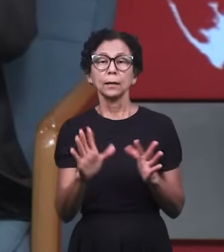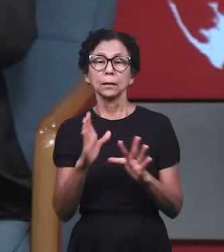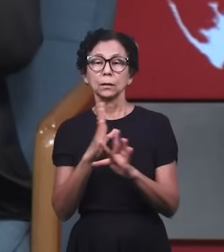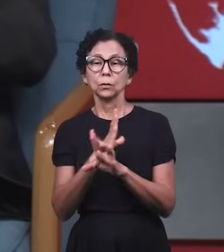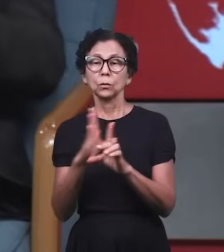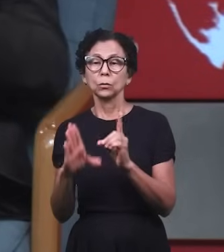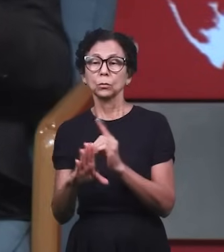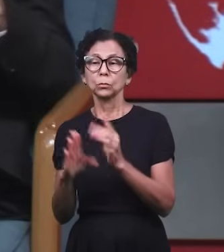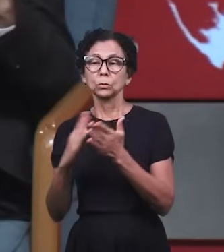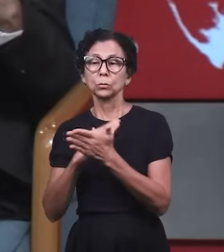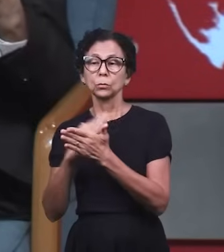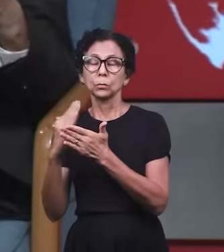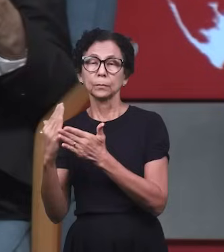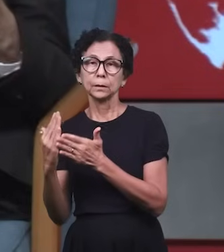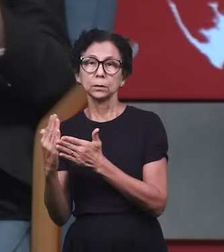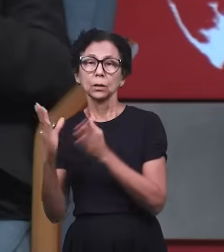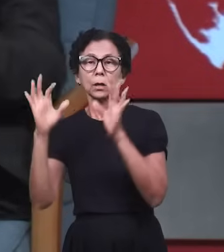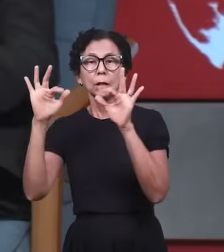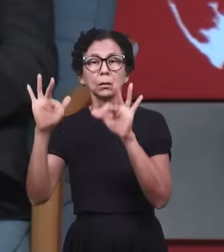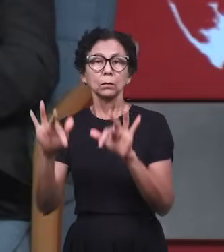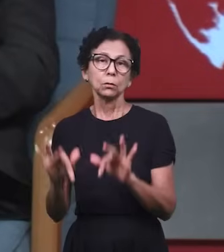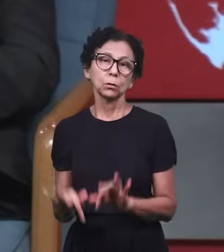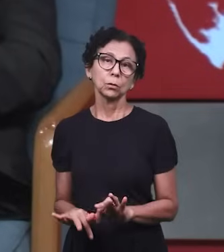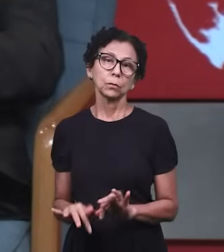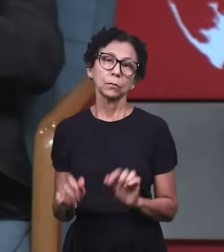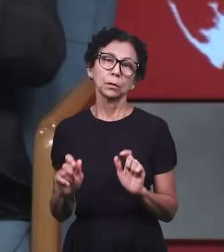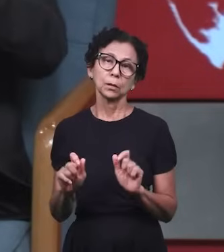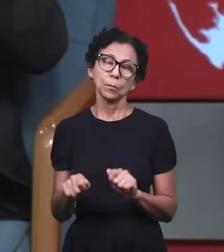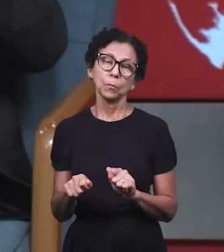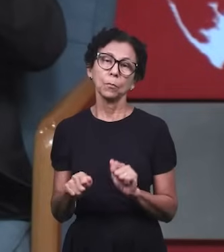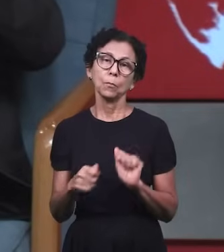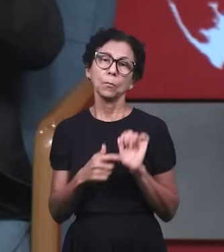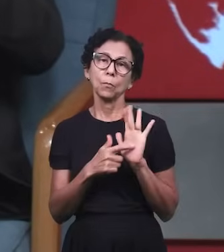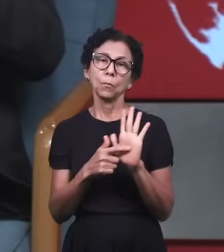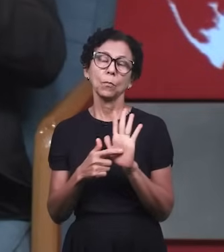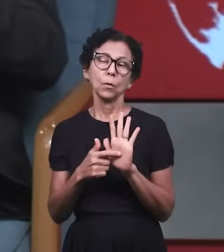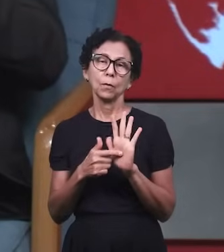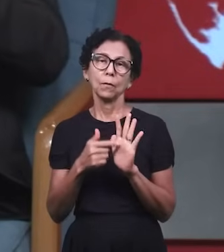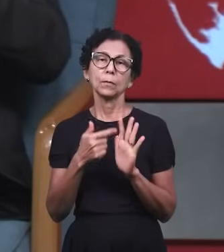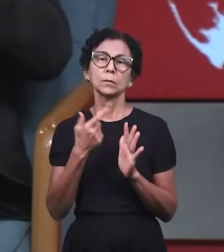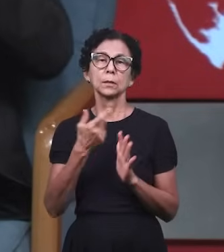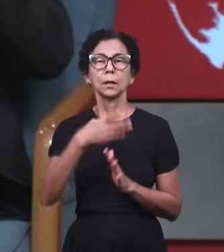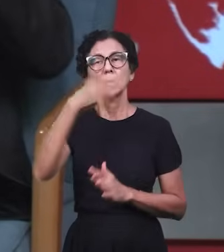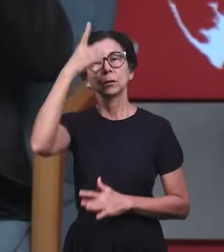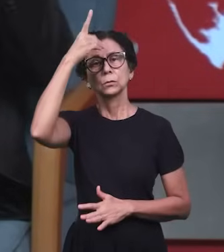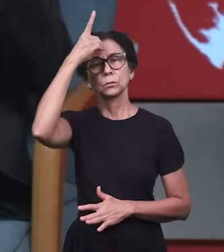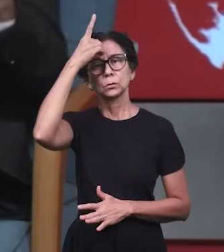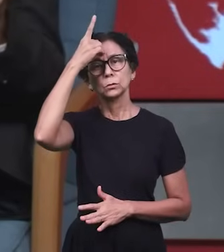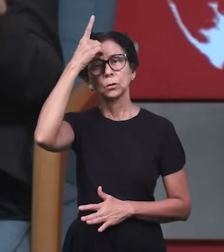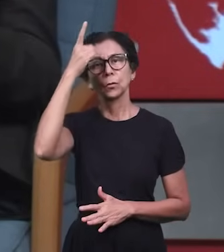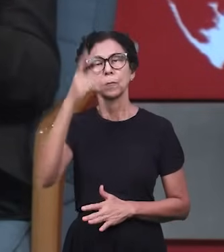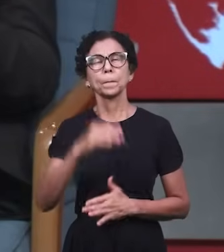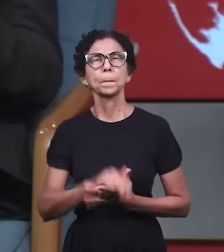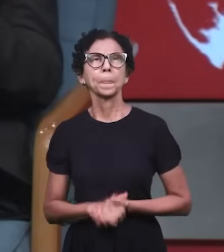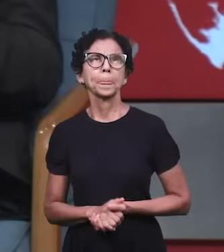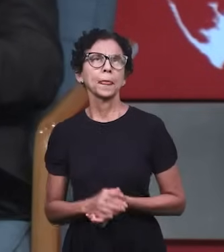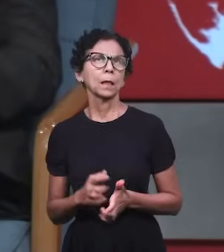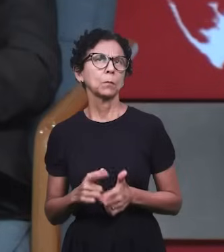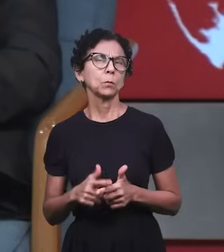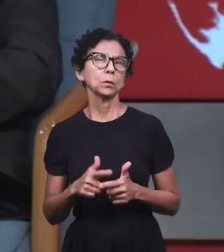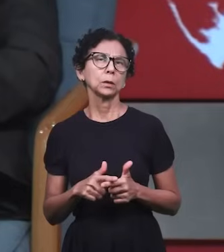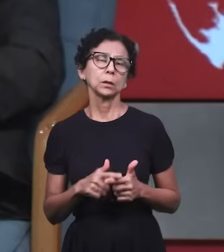uma revelação que não esteja completa, pode ser uma visão que esteja confusa no sentido